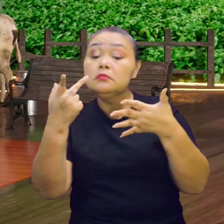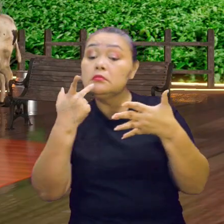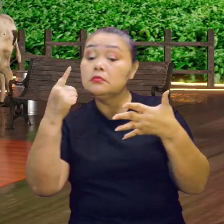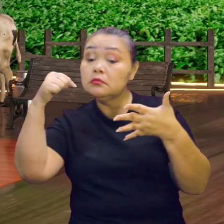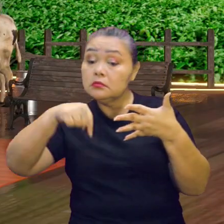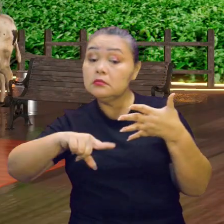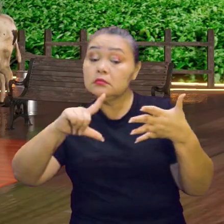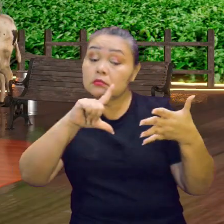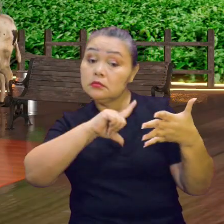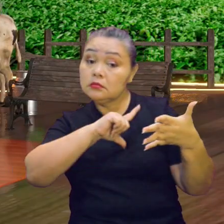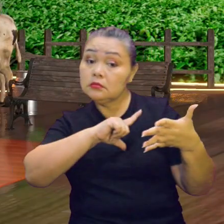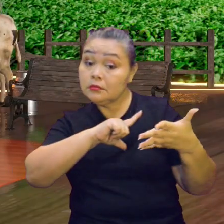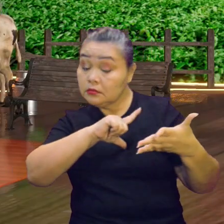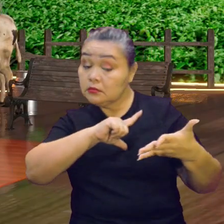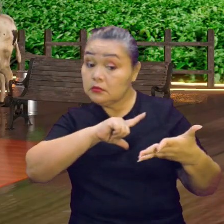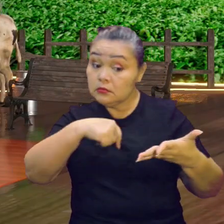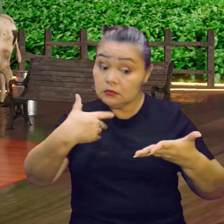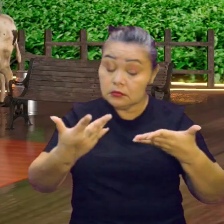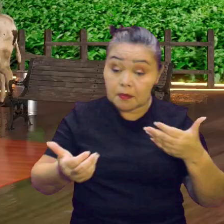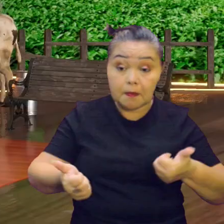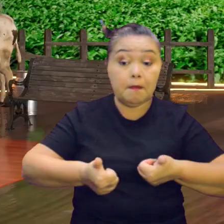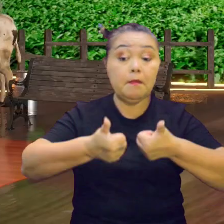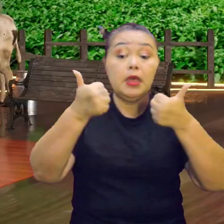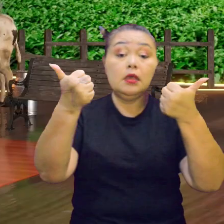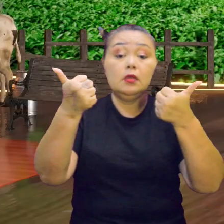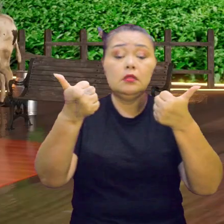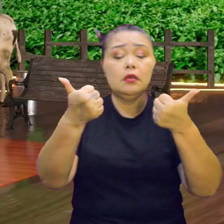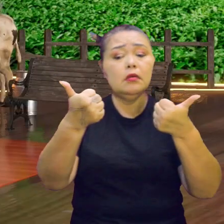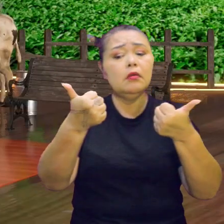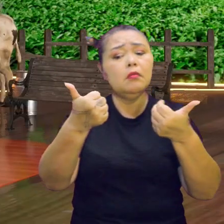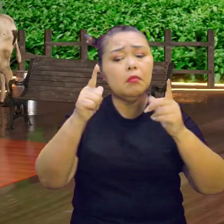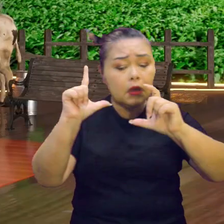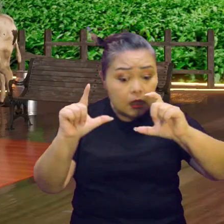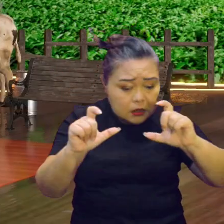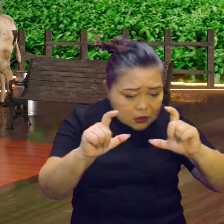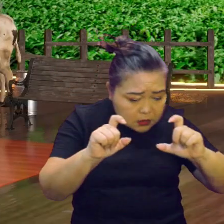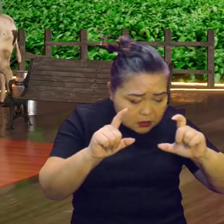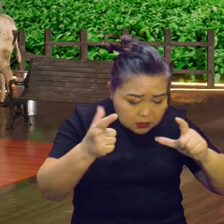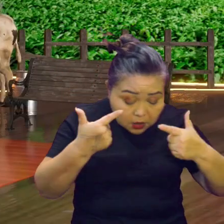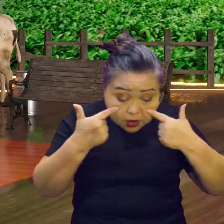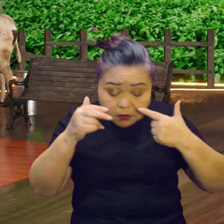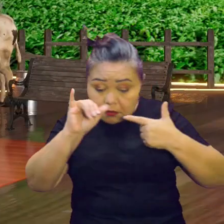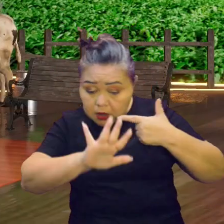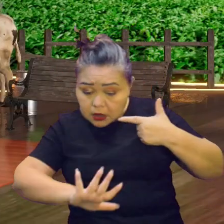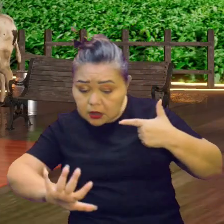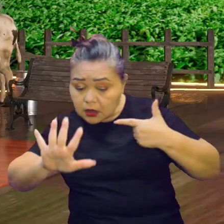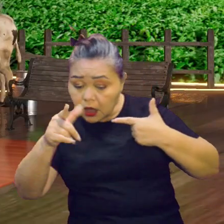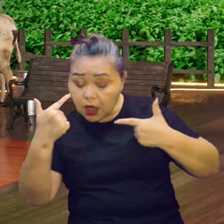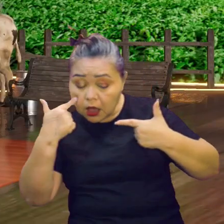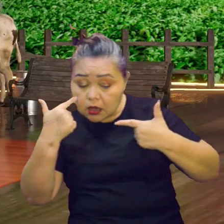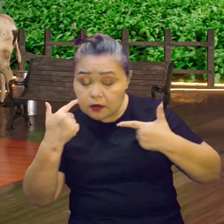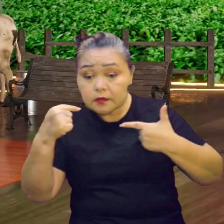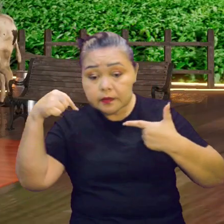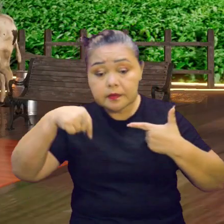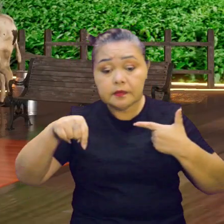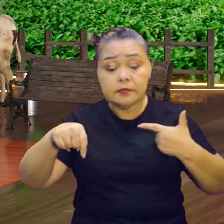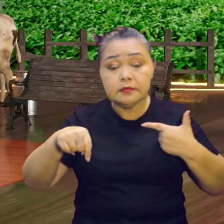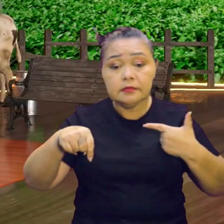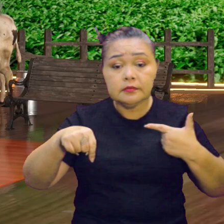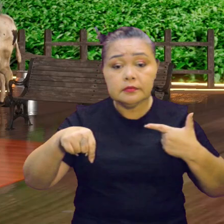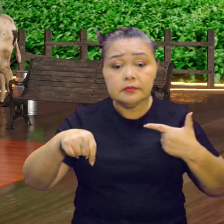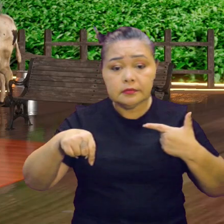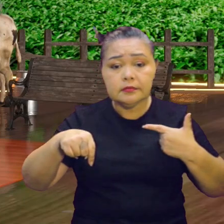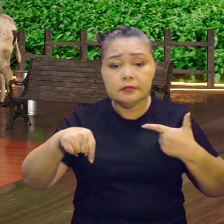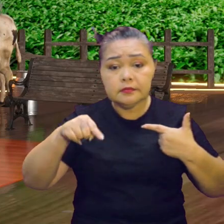nós melhorarmos? Aí você manda a foto, manda a imagem, que a gente não souber, a gente procura, viu?